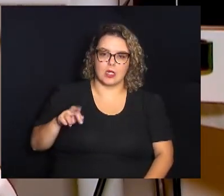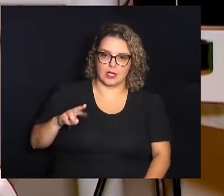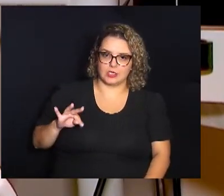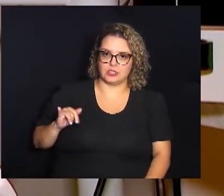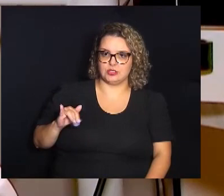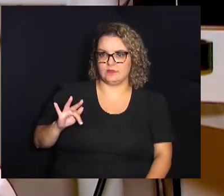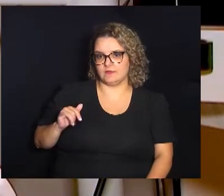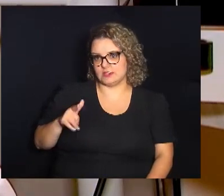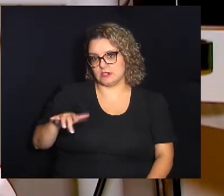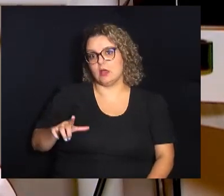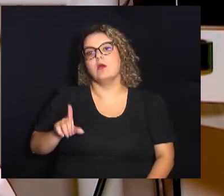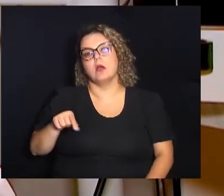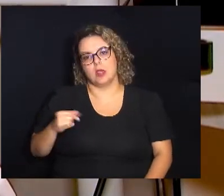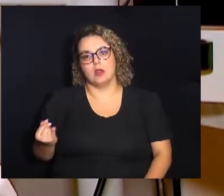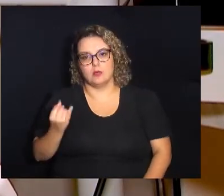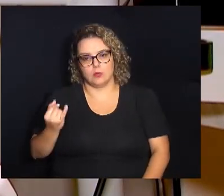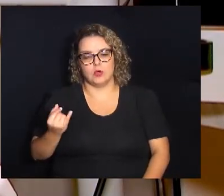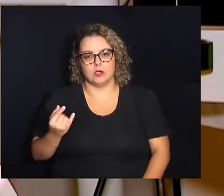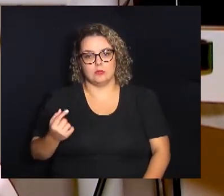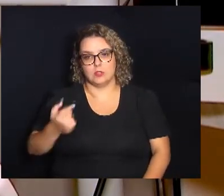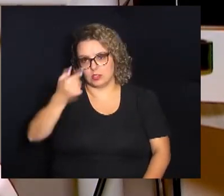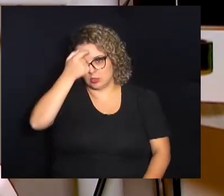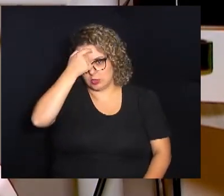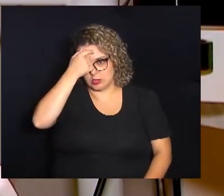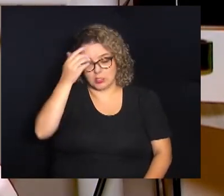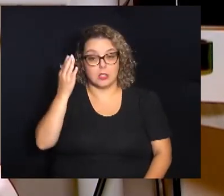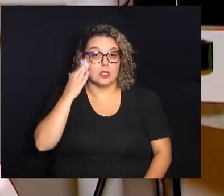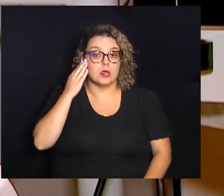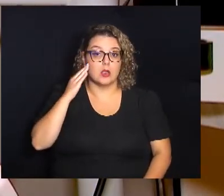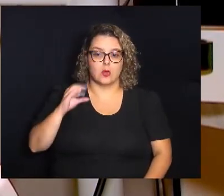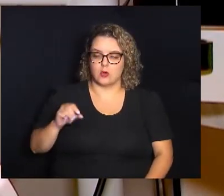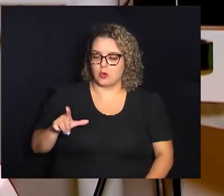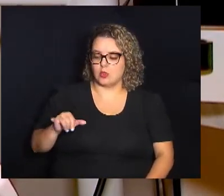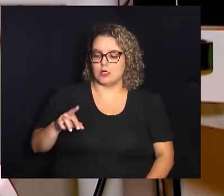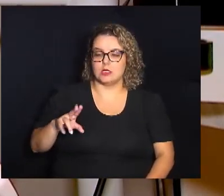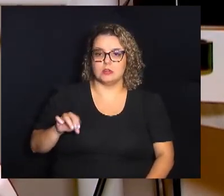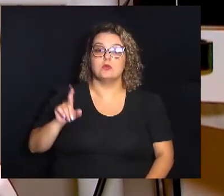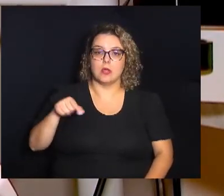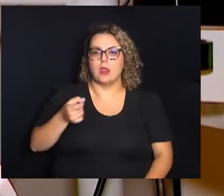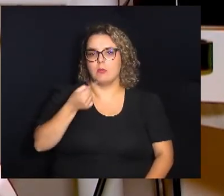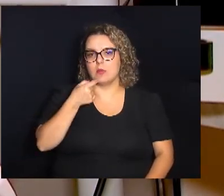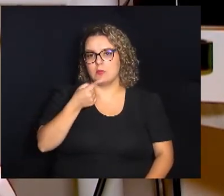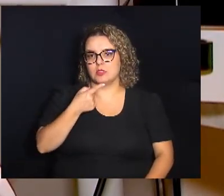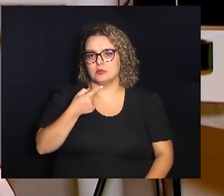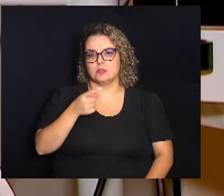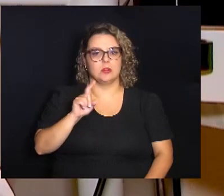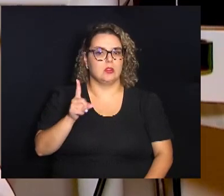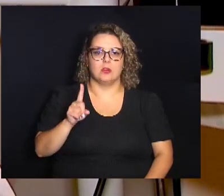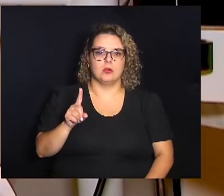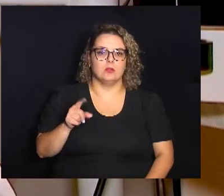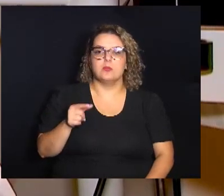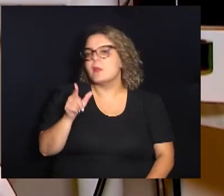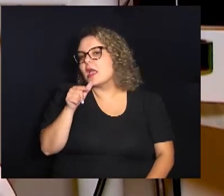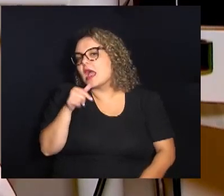essa consciência e também sabermos que o colírio é uma medicação, não é uma aguinha qualquer. Então